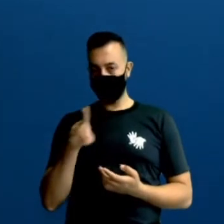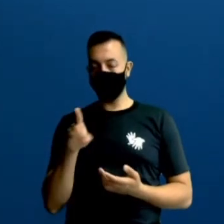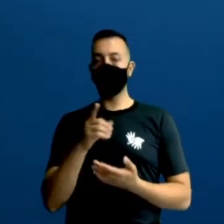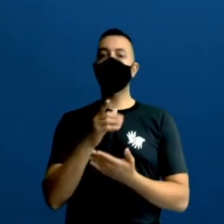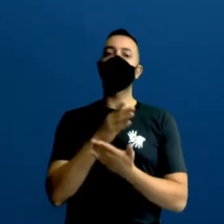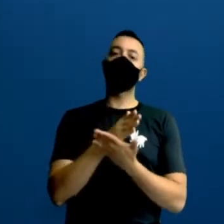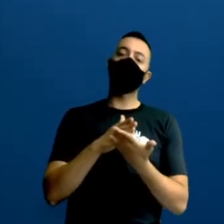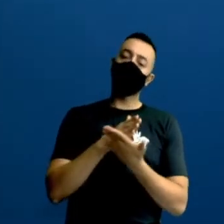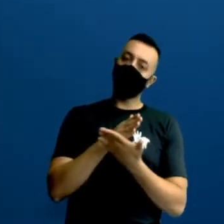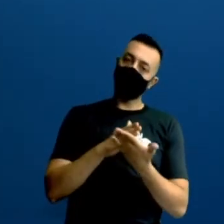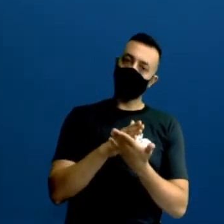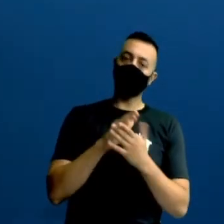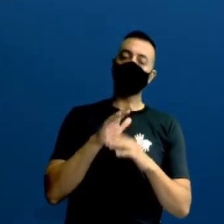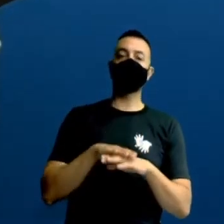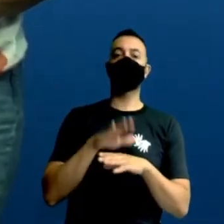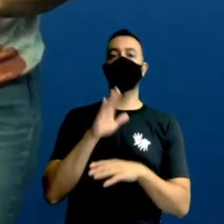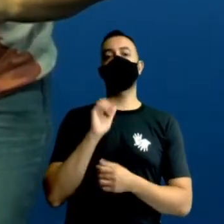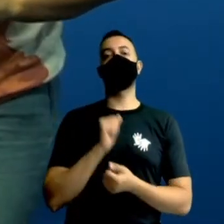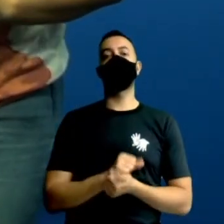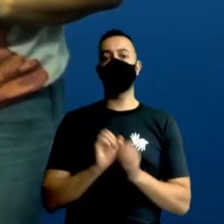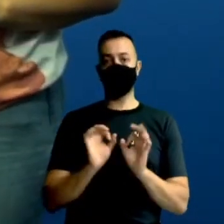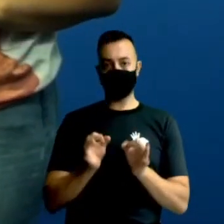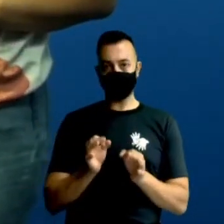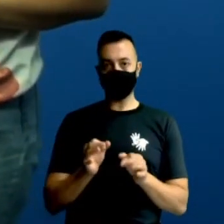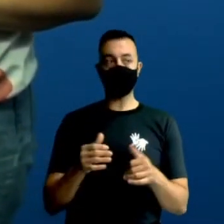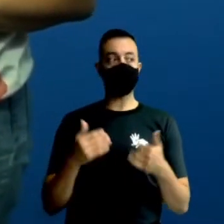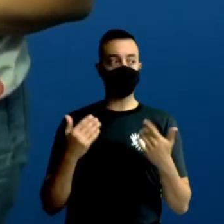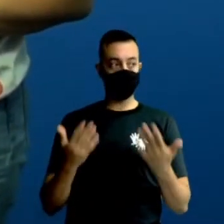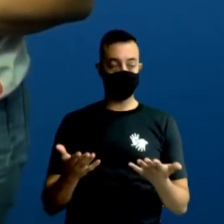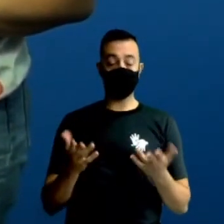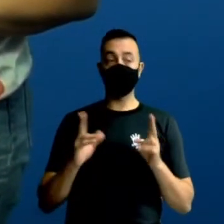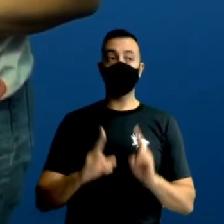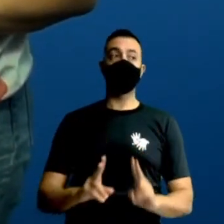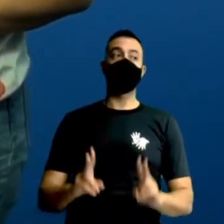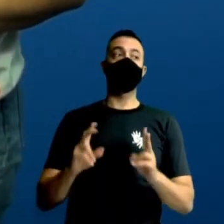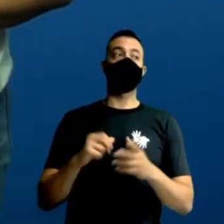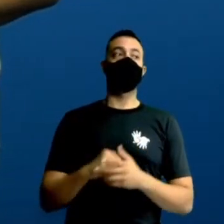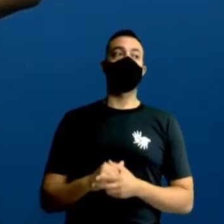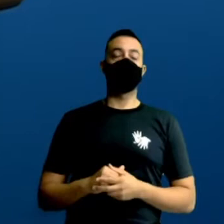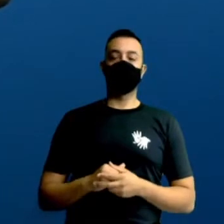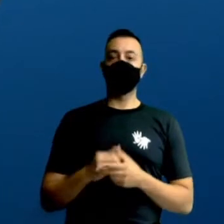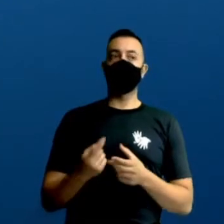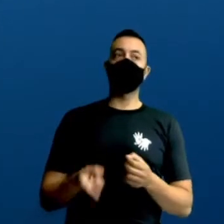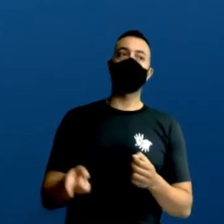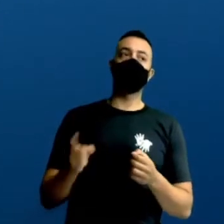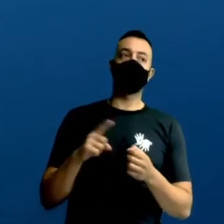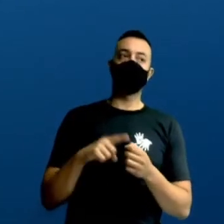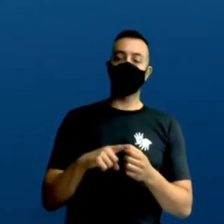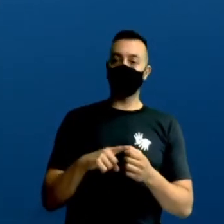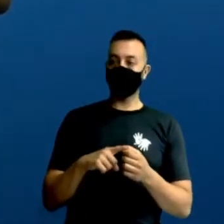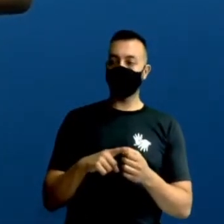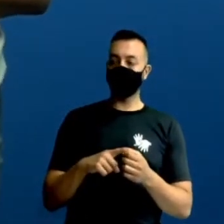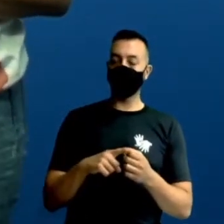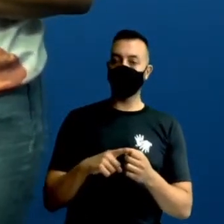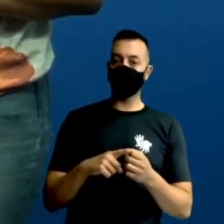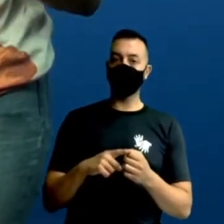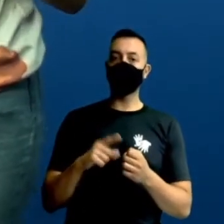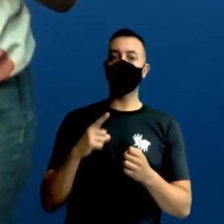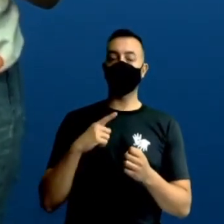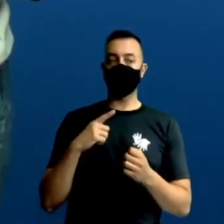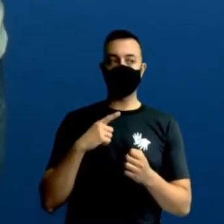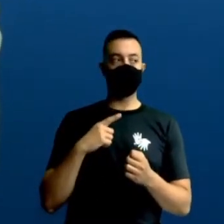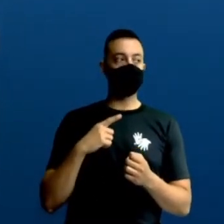de uma parte maior, tá certo? Então, vamos lá. Voltando aqui, vindo aqui para a